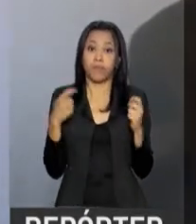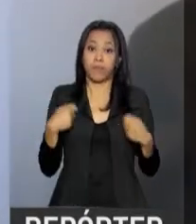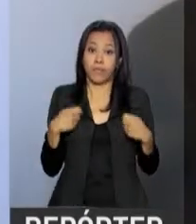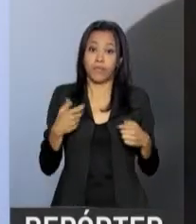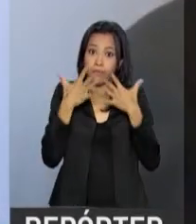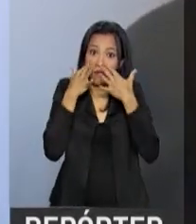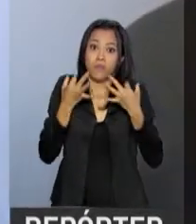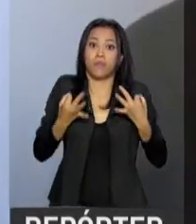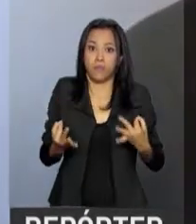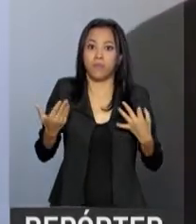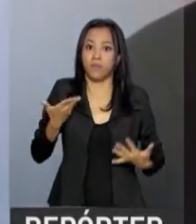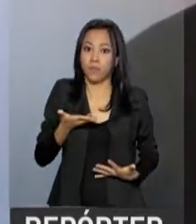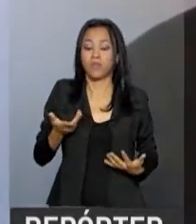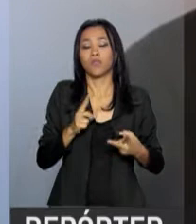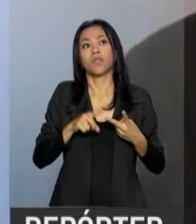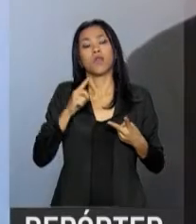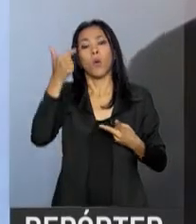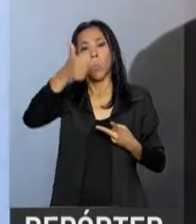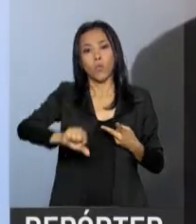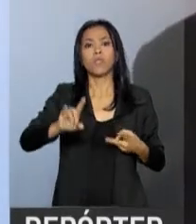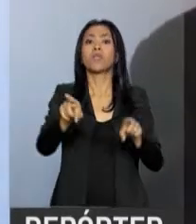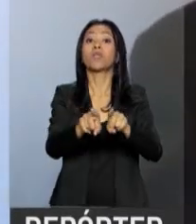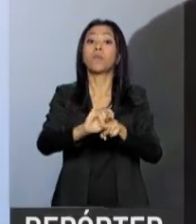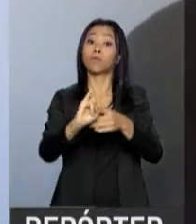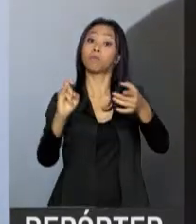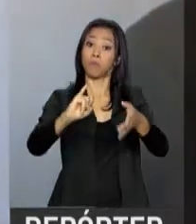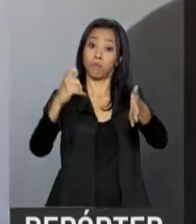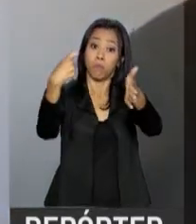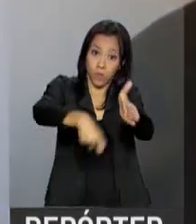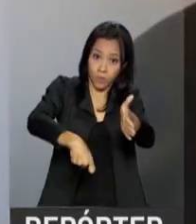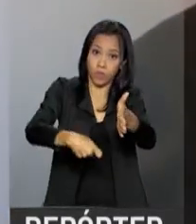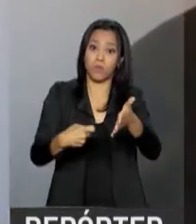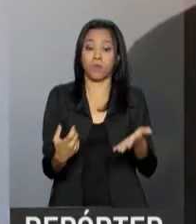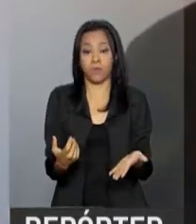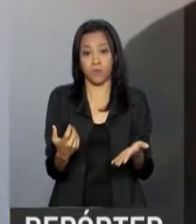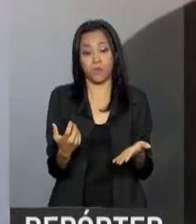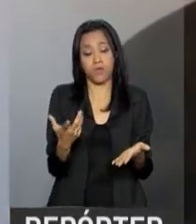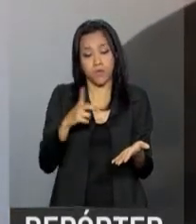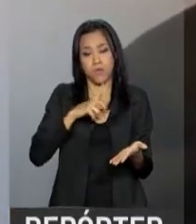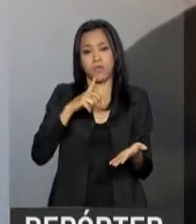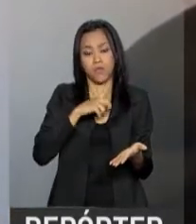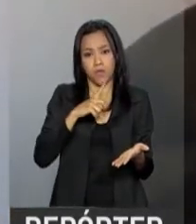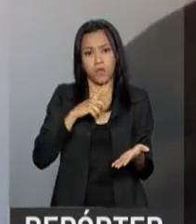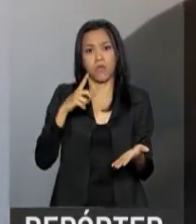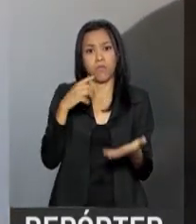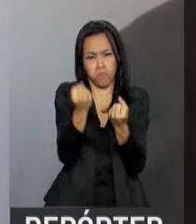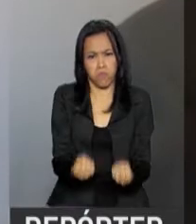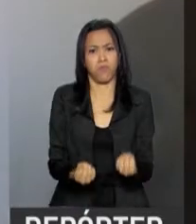olhar existem também questões tributárias que existe um botão grande